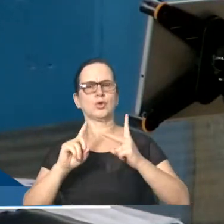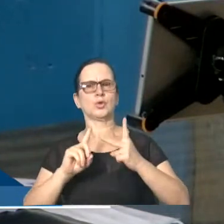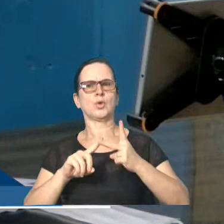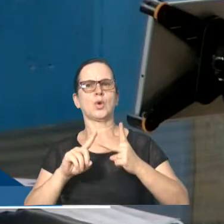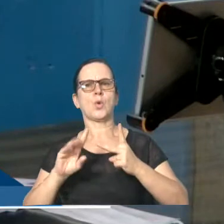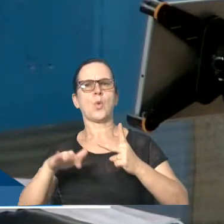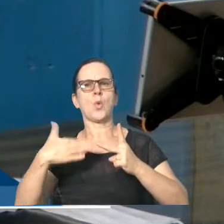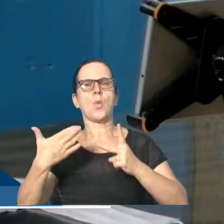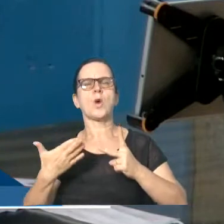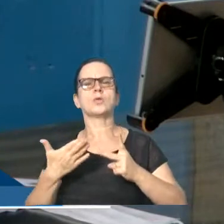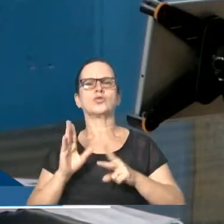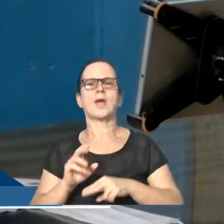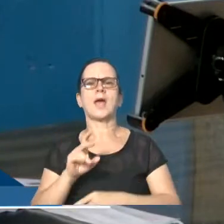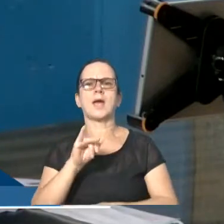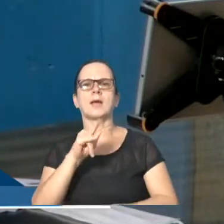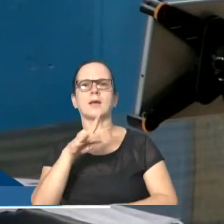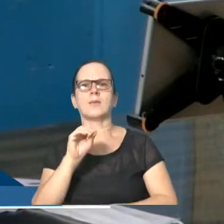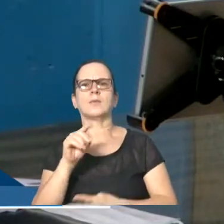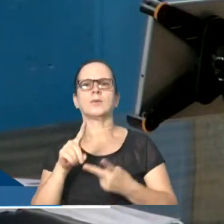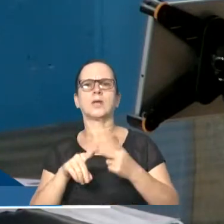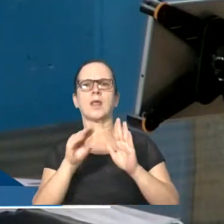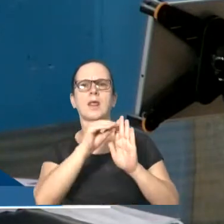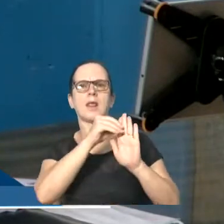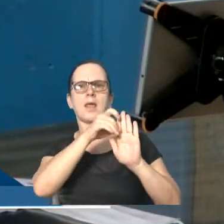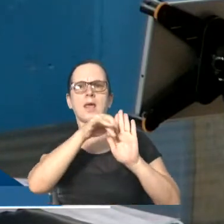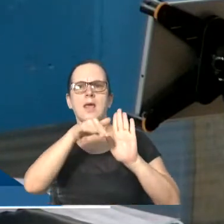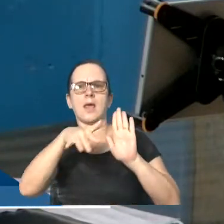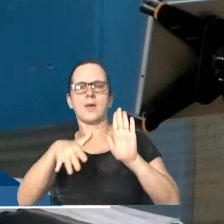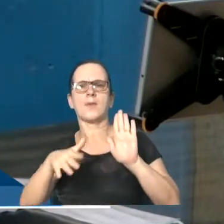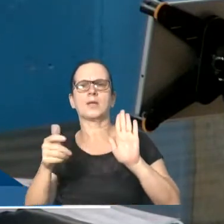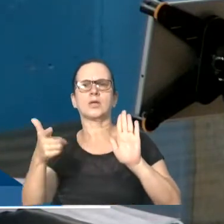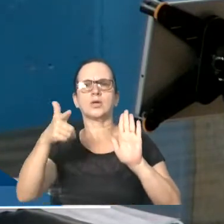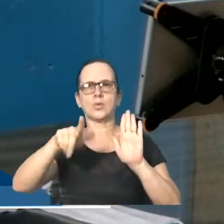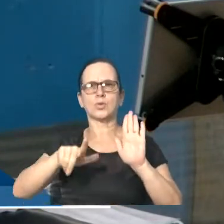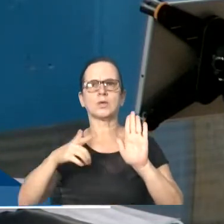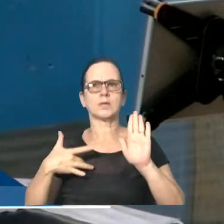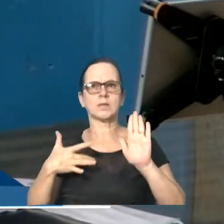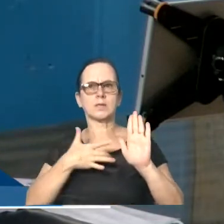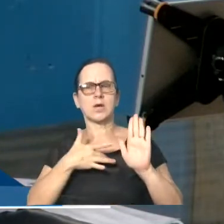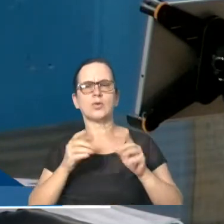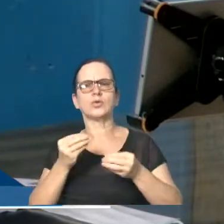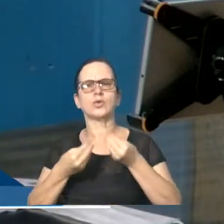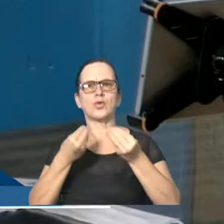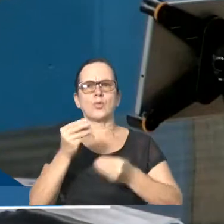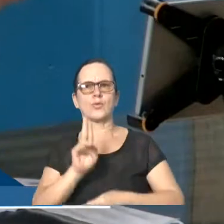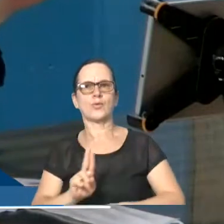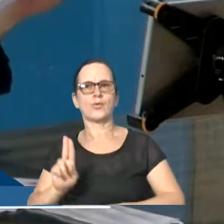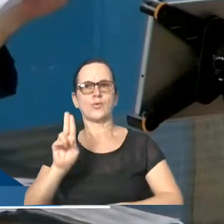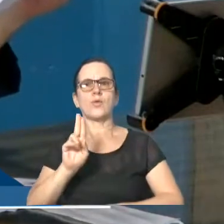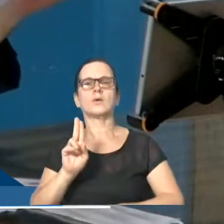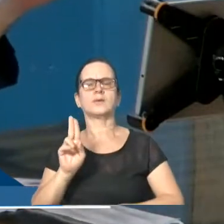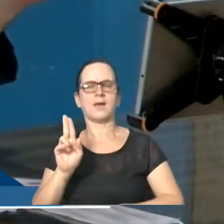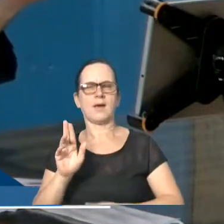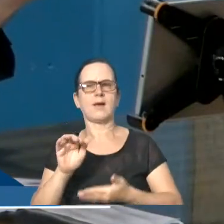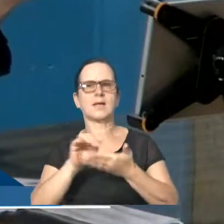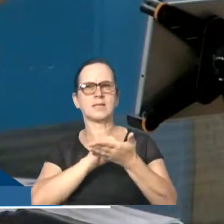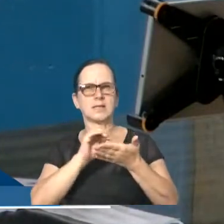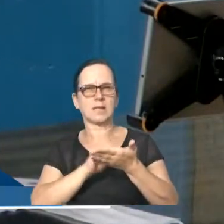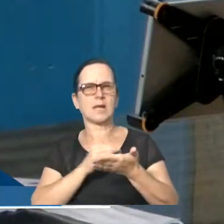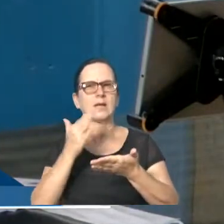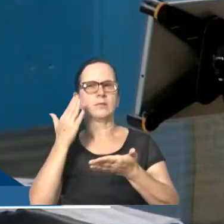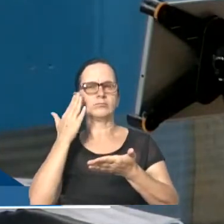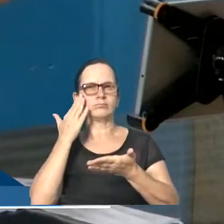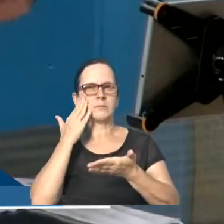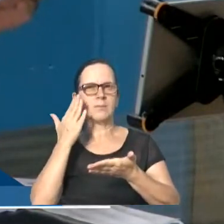investiu nesse equipamento? Quais as emendas e recursos enviados aos parlamentares de outras esferas chegaram à saúde e como foram utilizados? Vamos lá na Secretaria de Saúde saber.